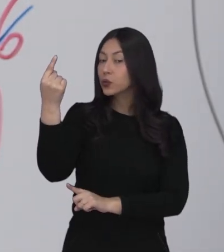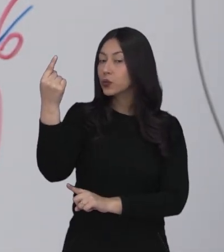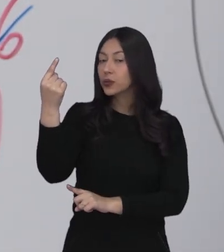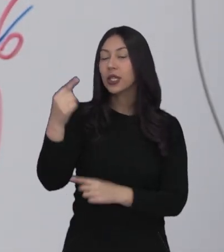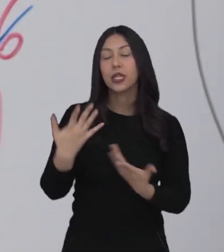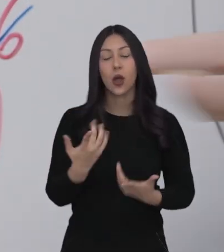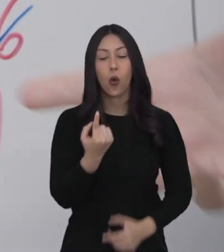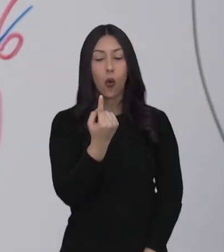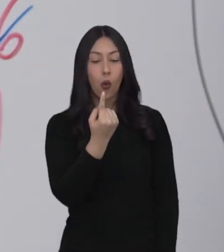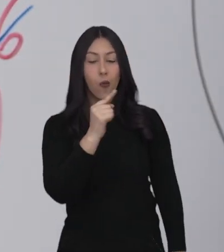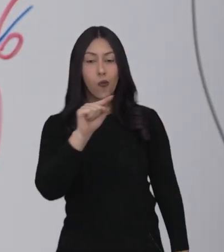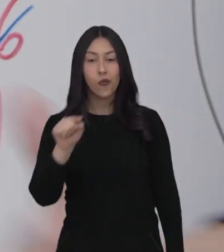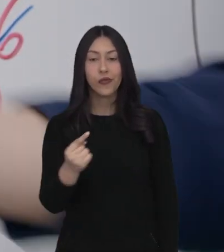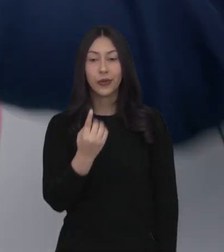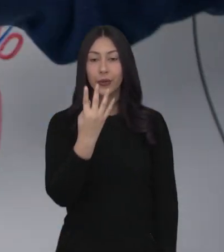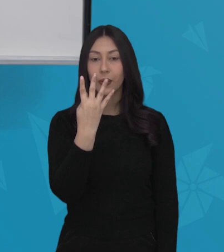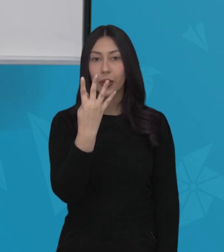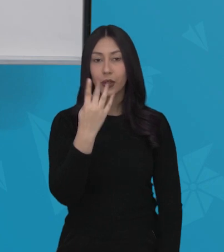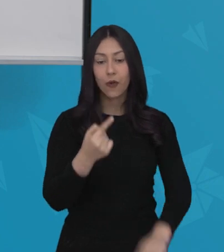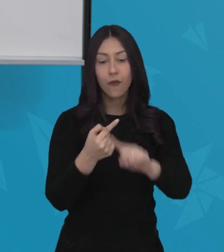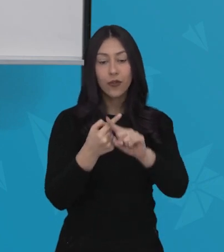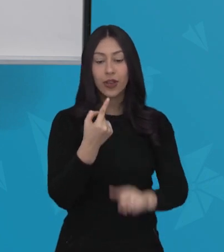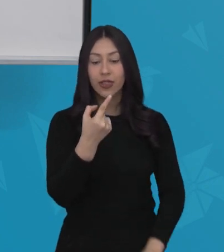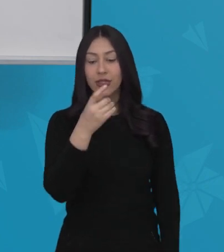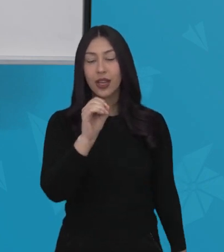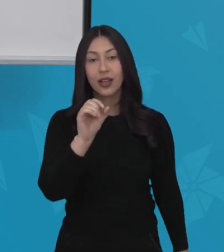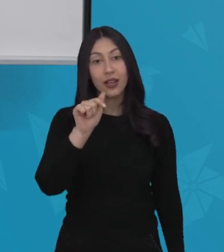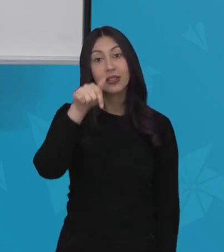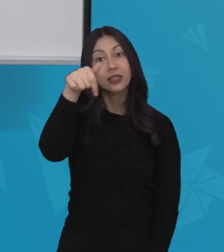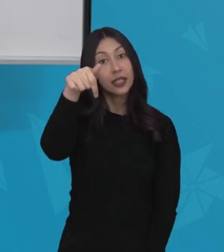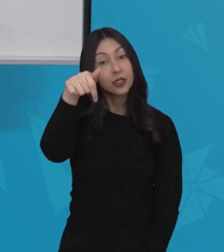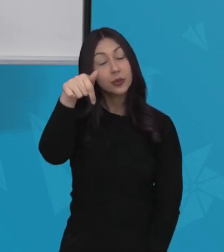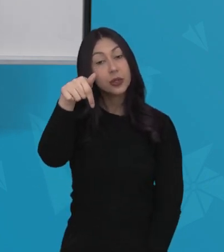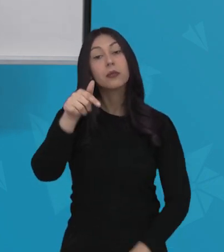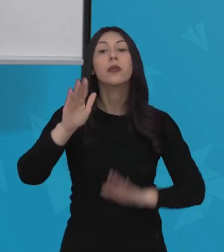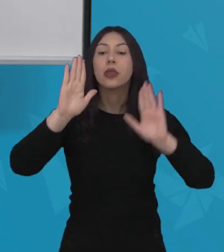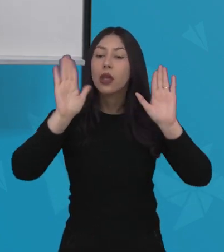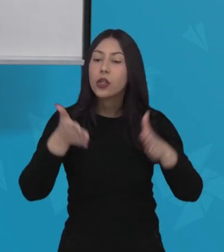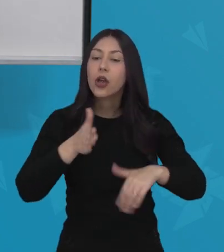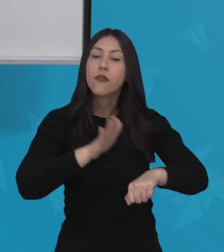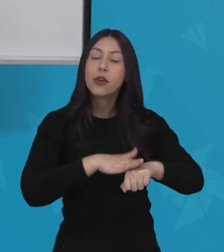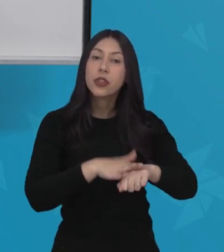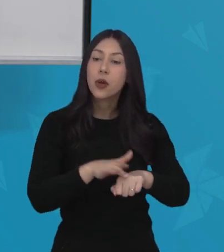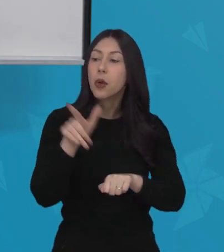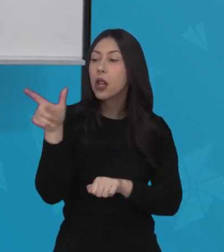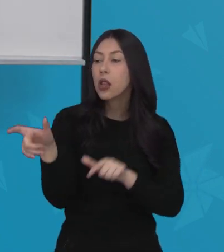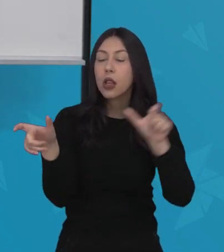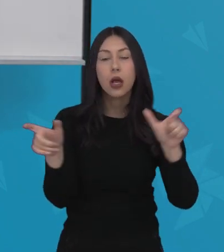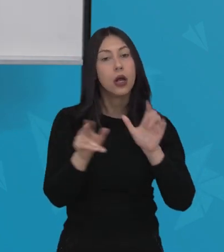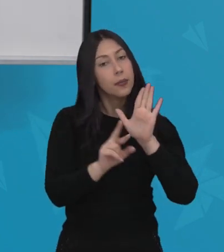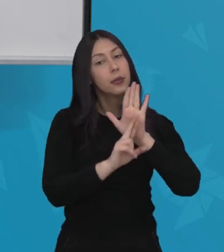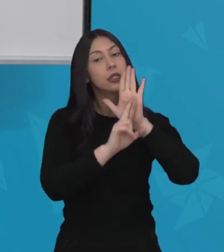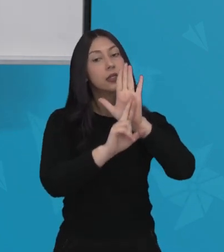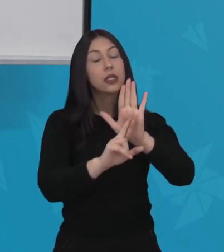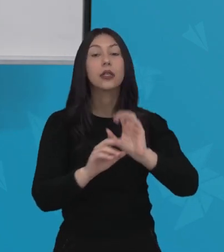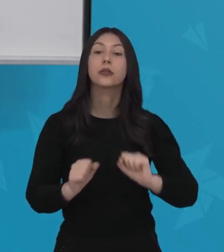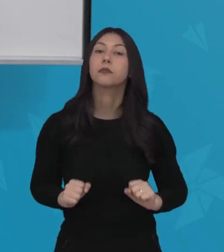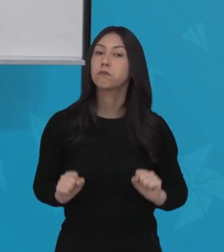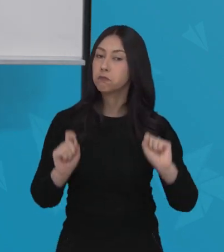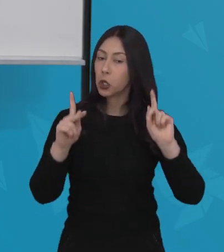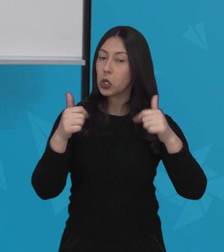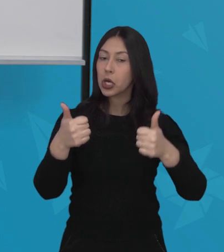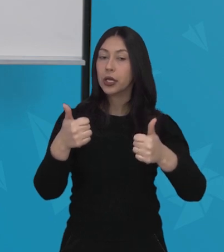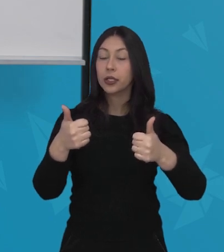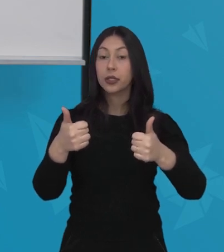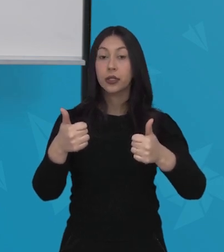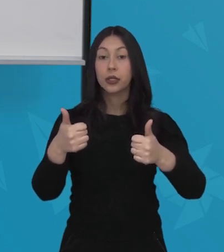Trocar o nosso 6 por um 7. Fizemos a multiplicação, fizemos a divisão e temos nossos números representados em notação científica.